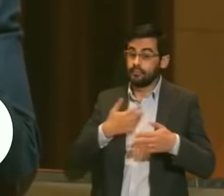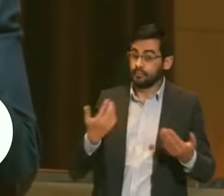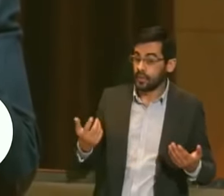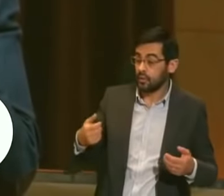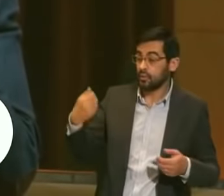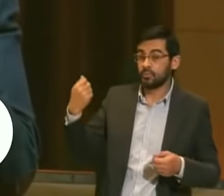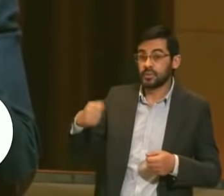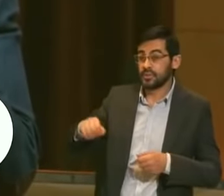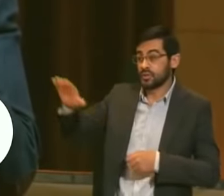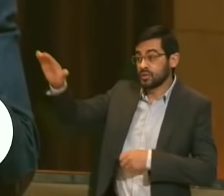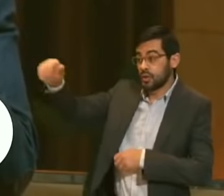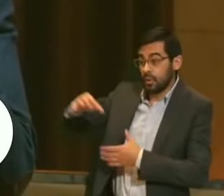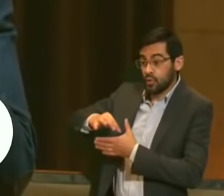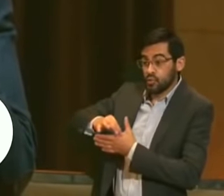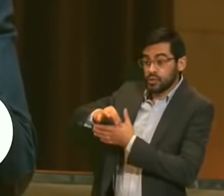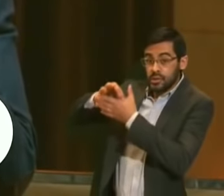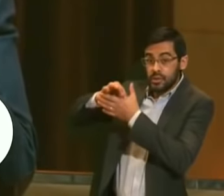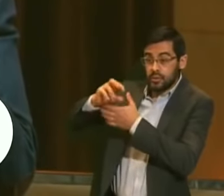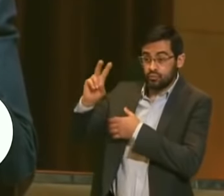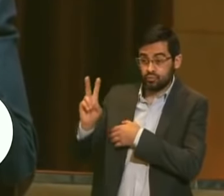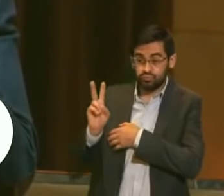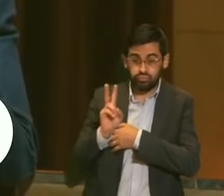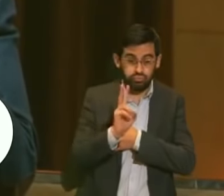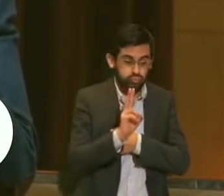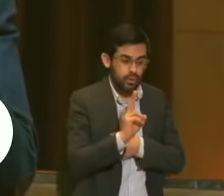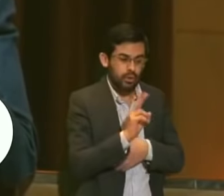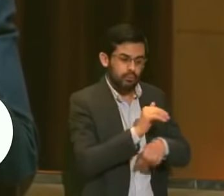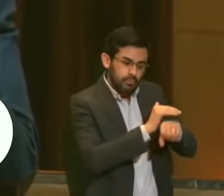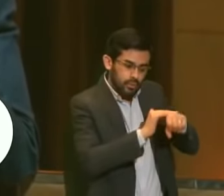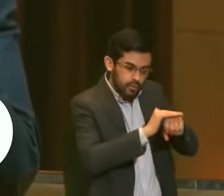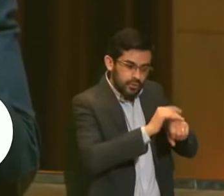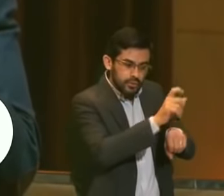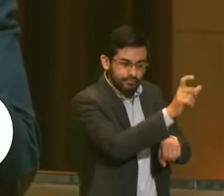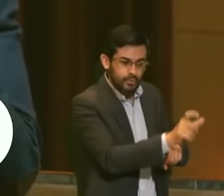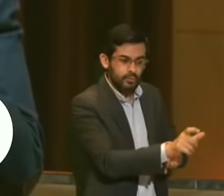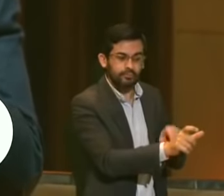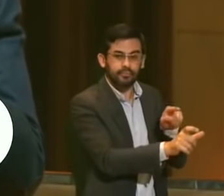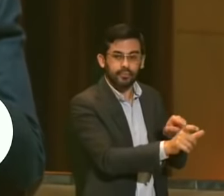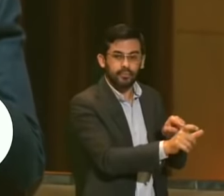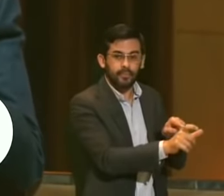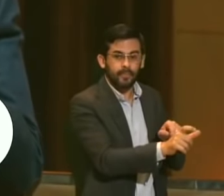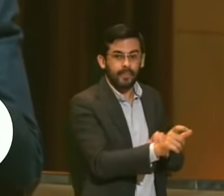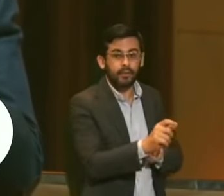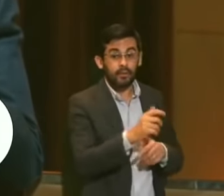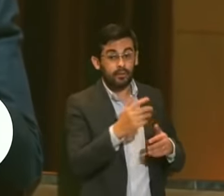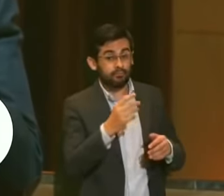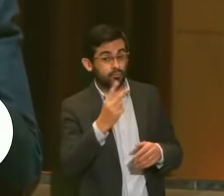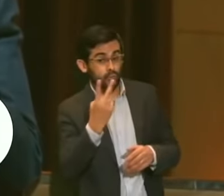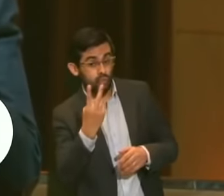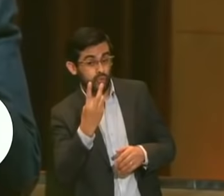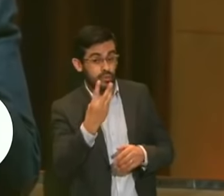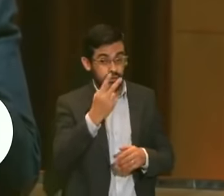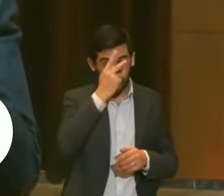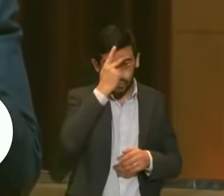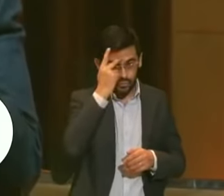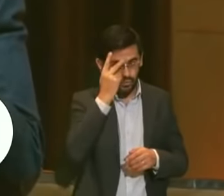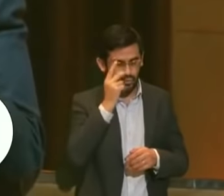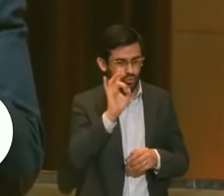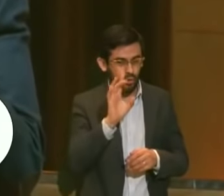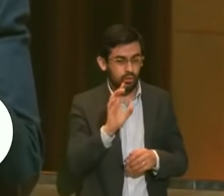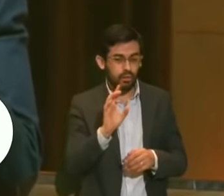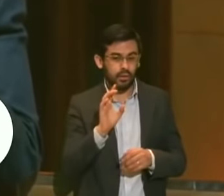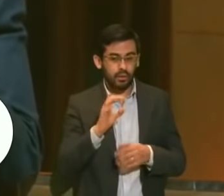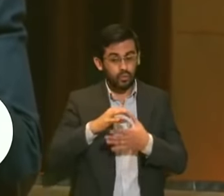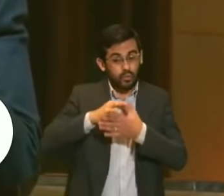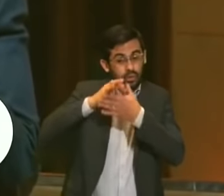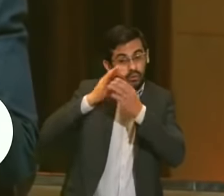chamar os líderes da igreja para ir lá conversar com essa pessoa. Mas uma ou duas pessoas só, quem sabe o